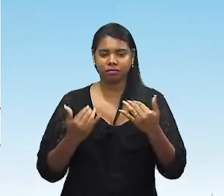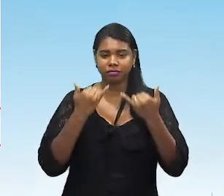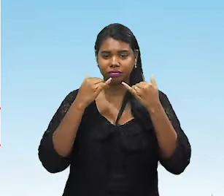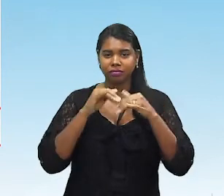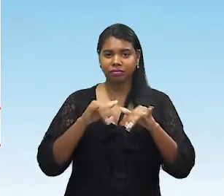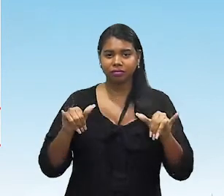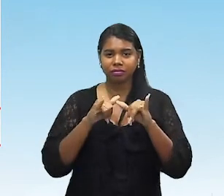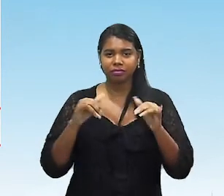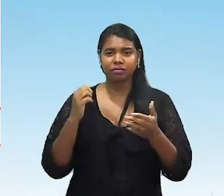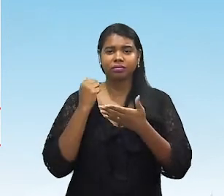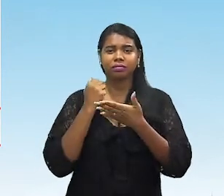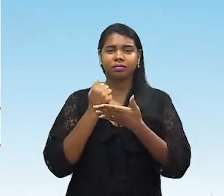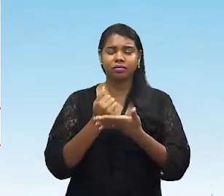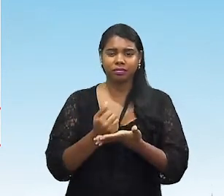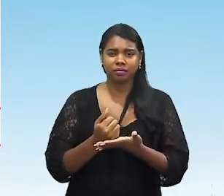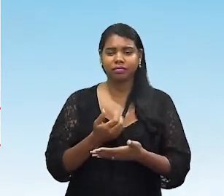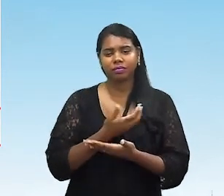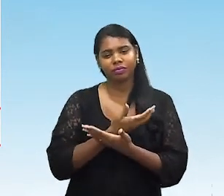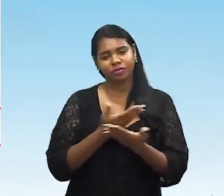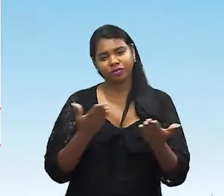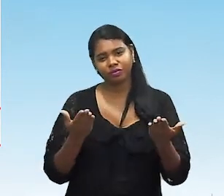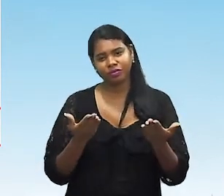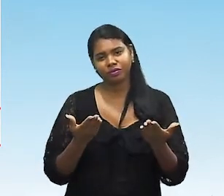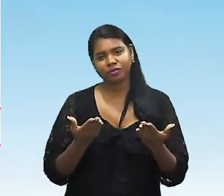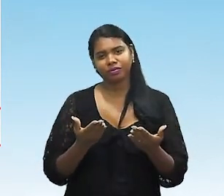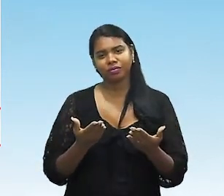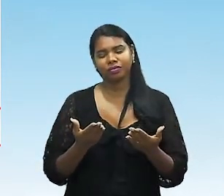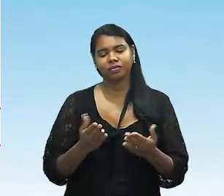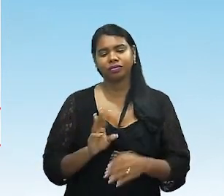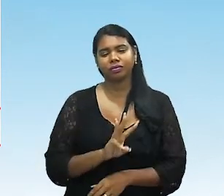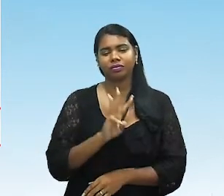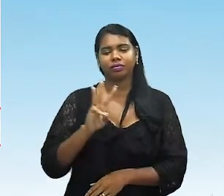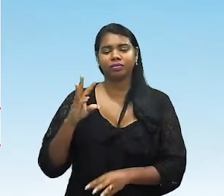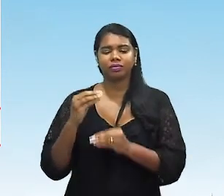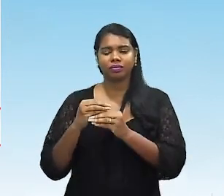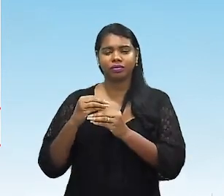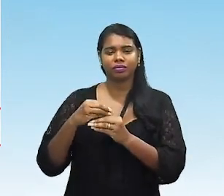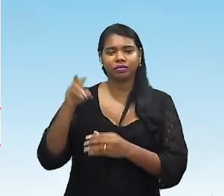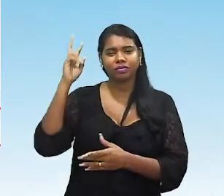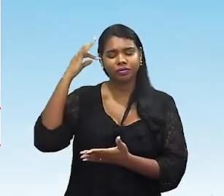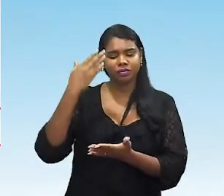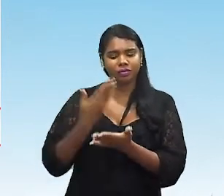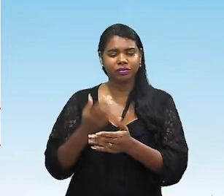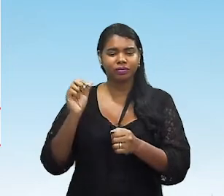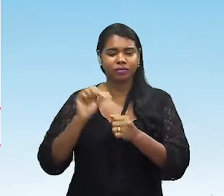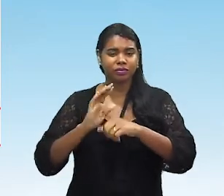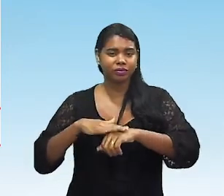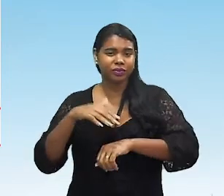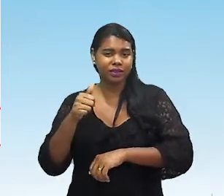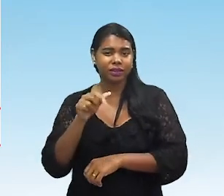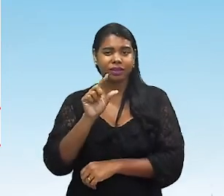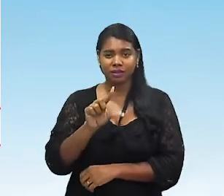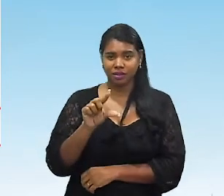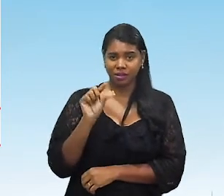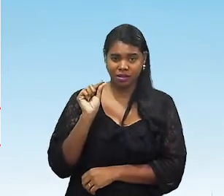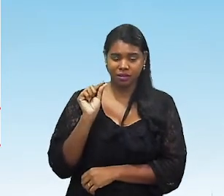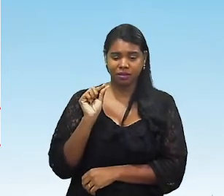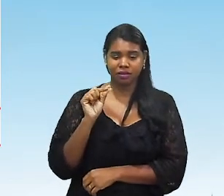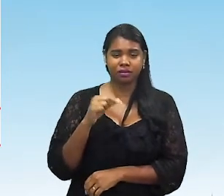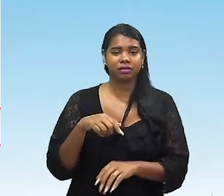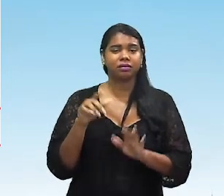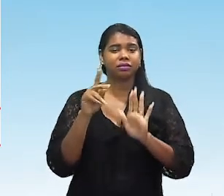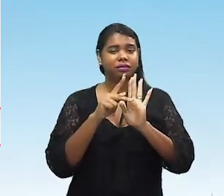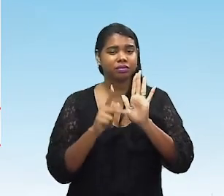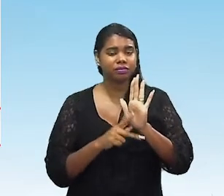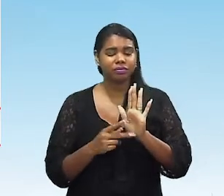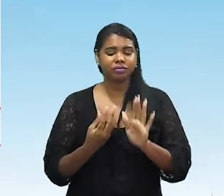que podem ajudar vocês a ter alguns insights sobre essa história de fazer melhores escolhas em relação aos projetos de vida